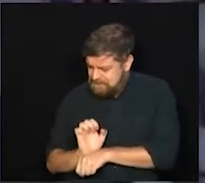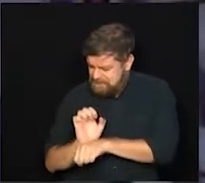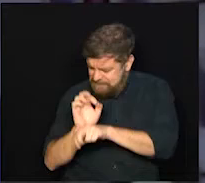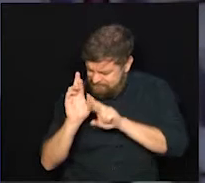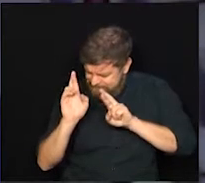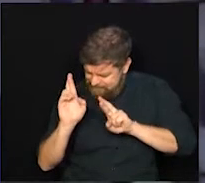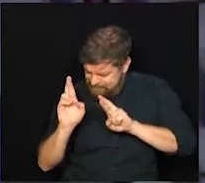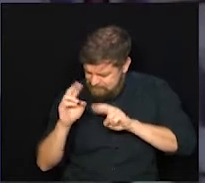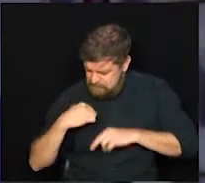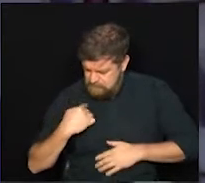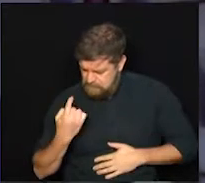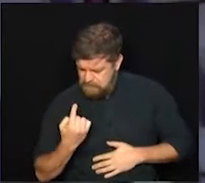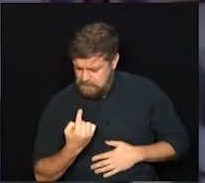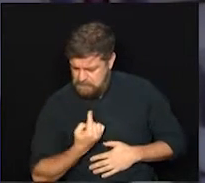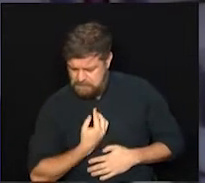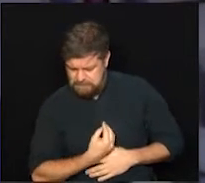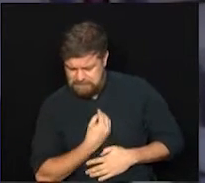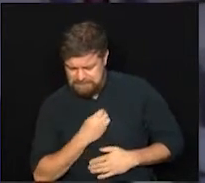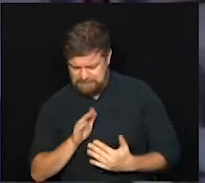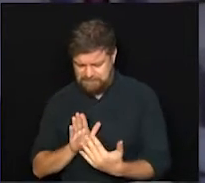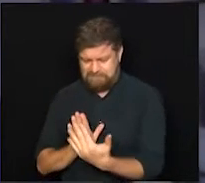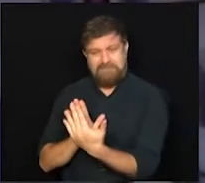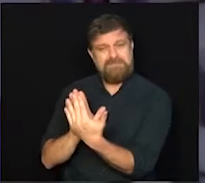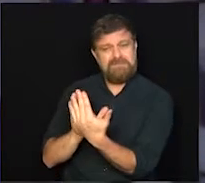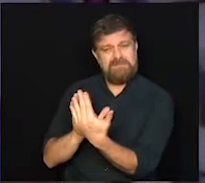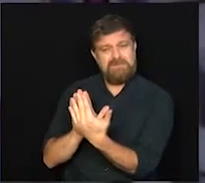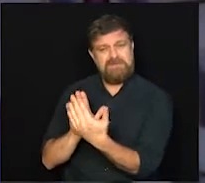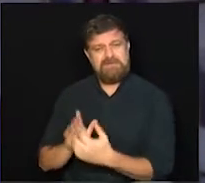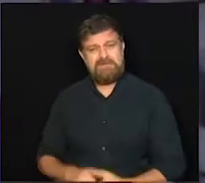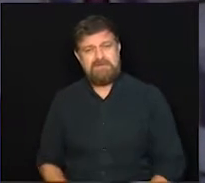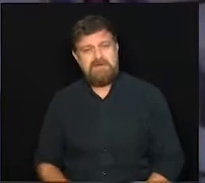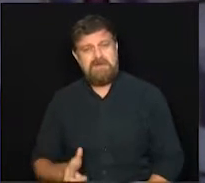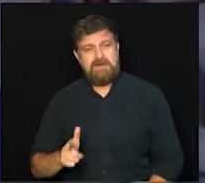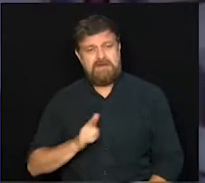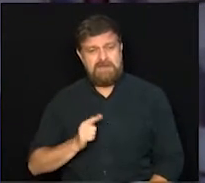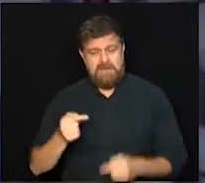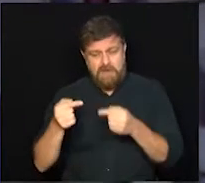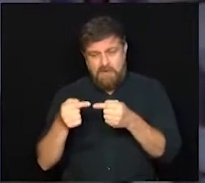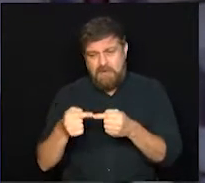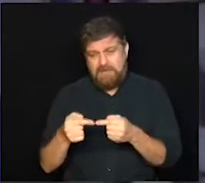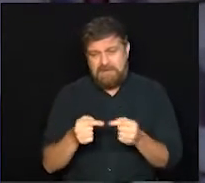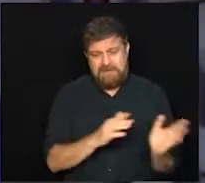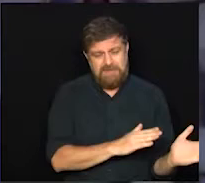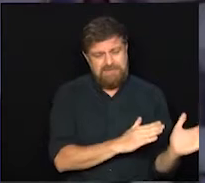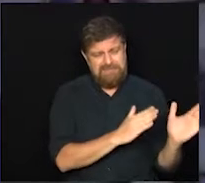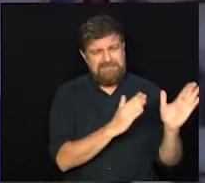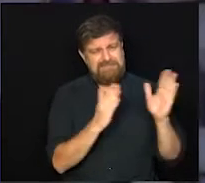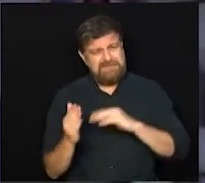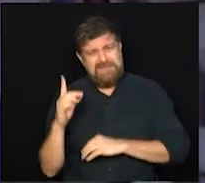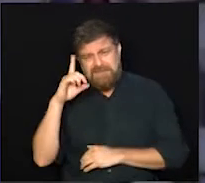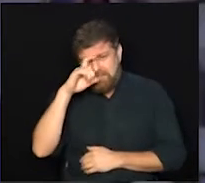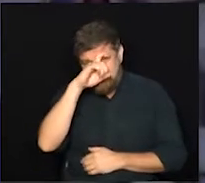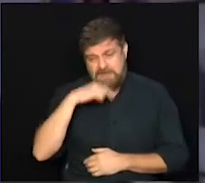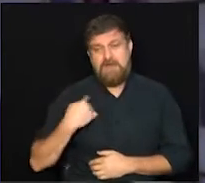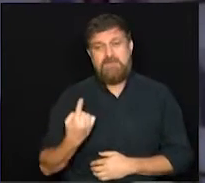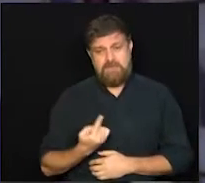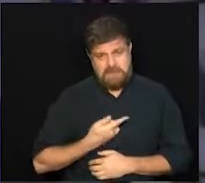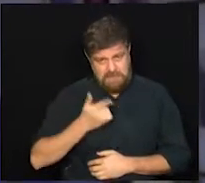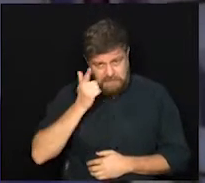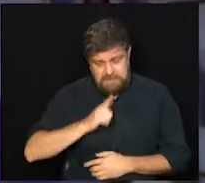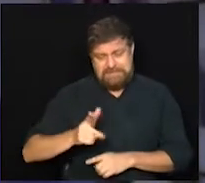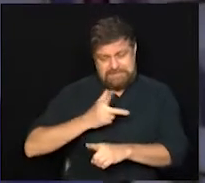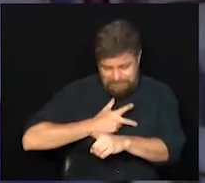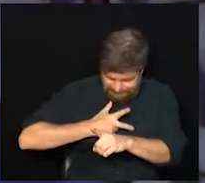né, o que nós estamos vivendo faz parte de um processo muito difícil, mas que todos nós iremos